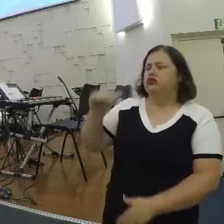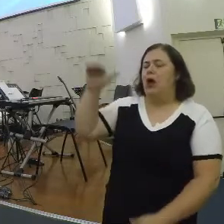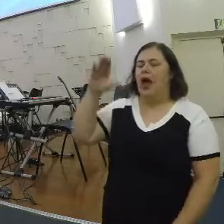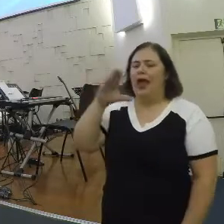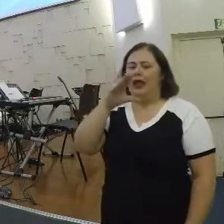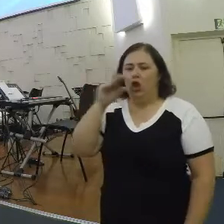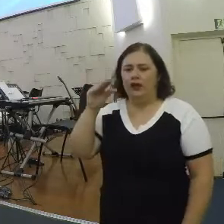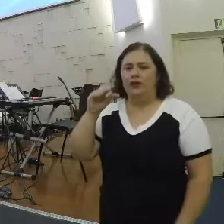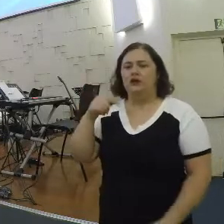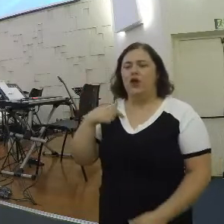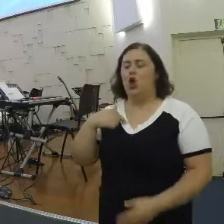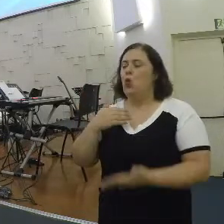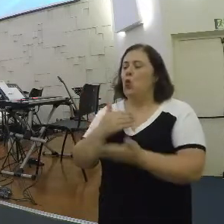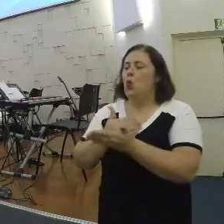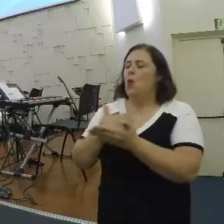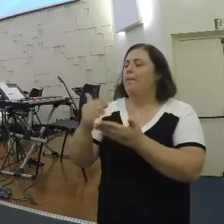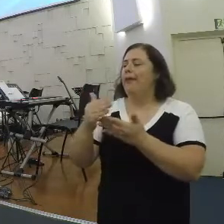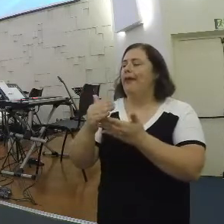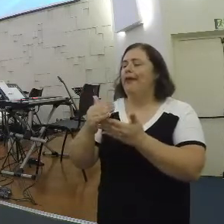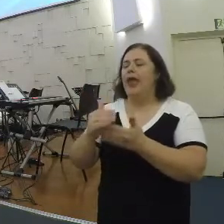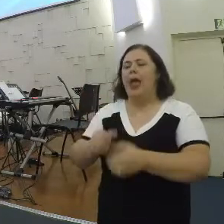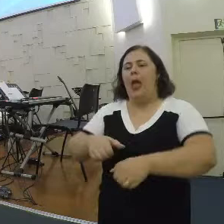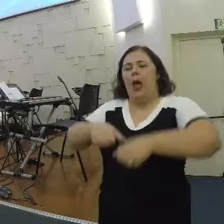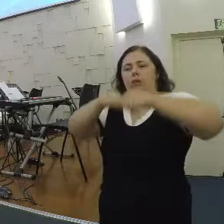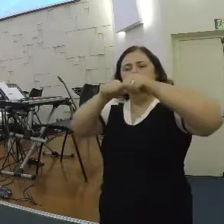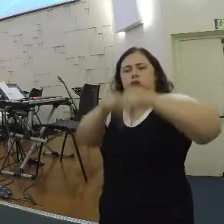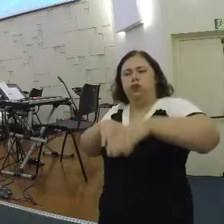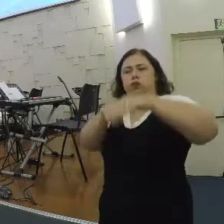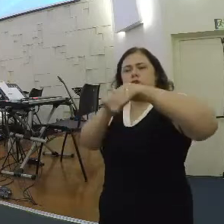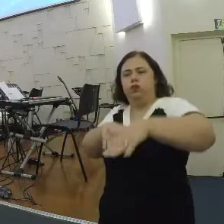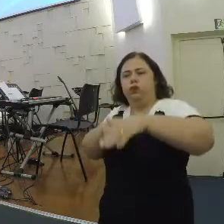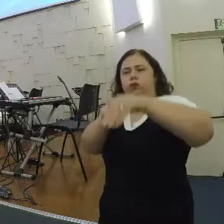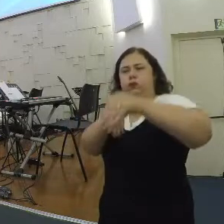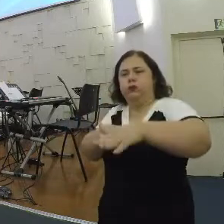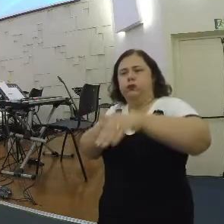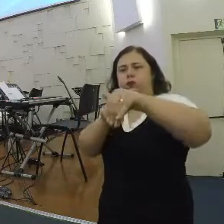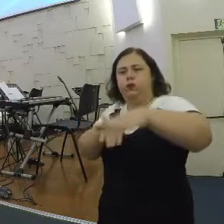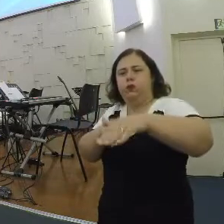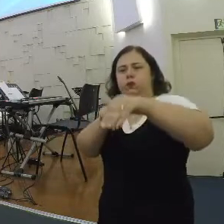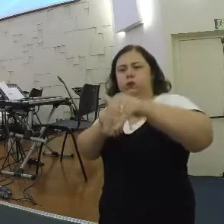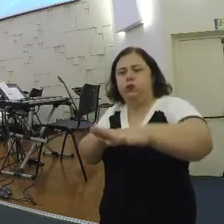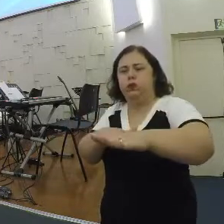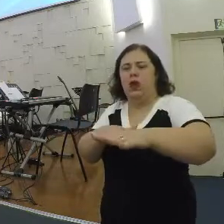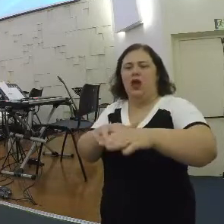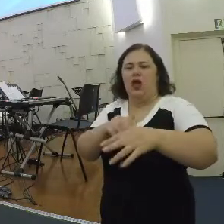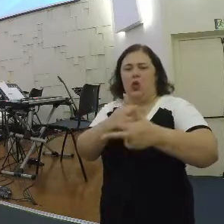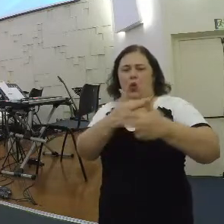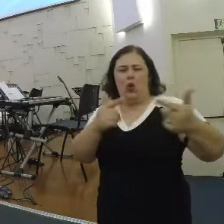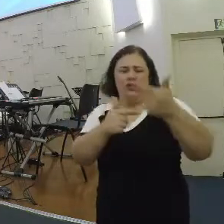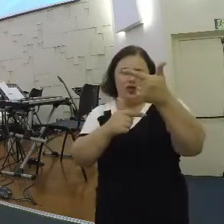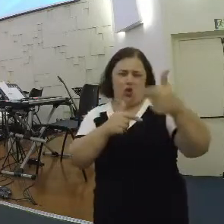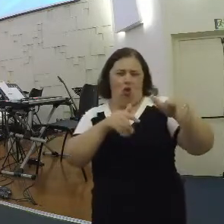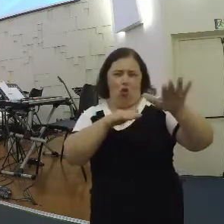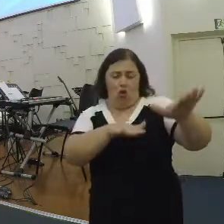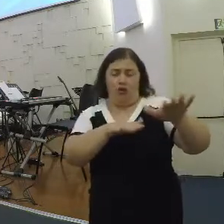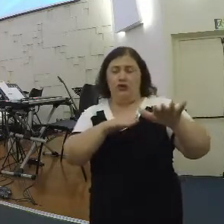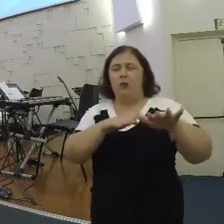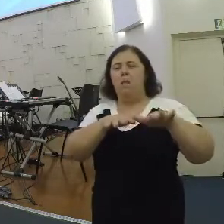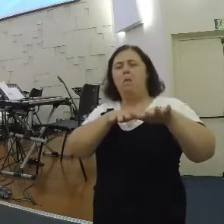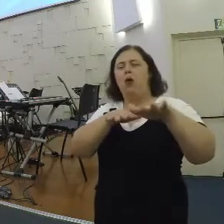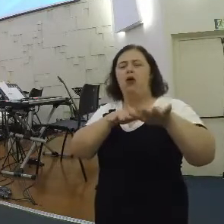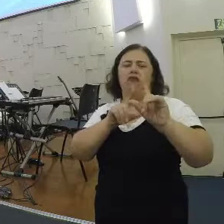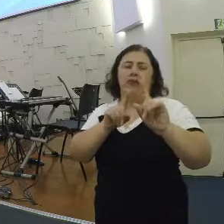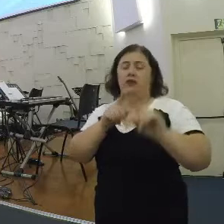não aceitou isso e me corrigiu, e eu não aceitei, eu saí da igreja. Irmãos, eu não vou citar o movimento,